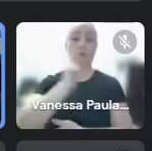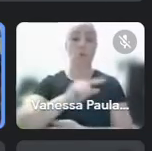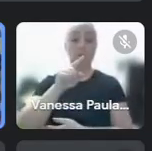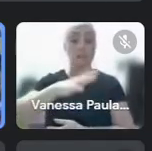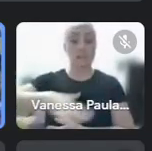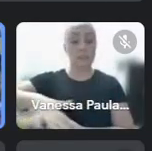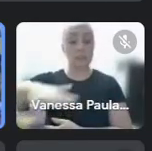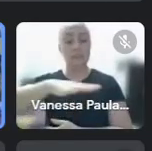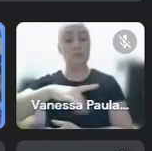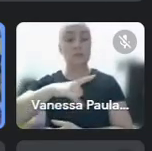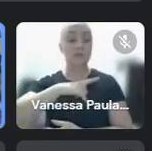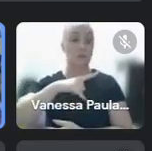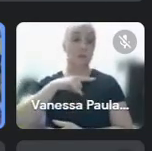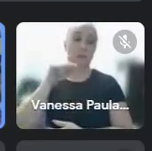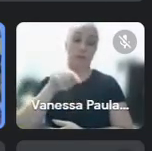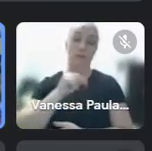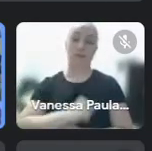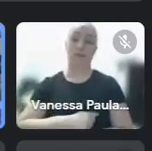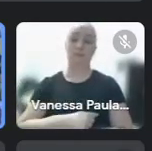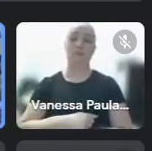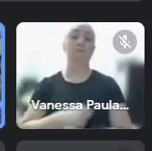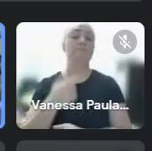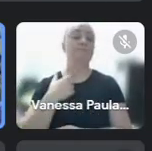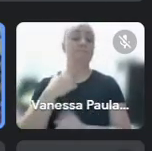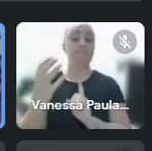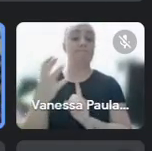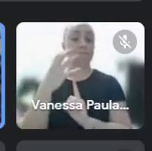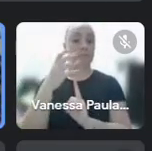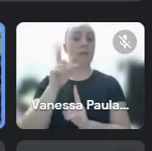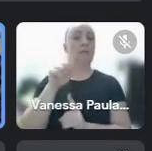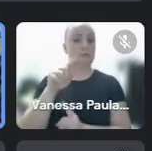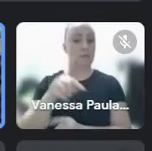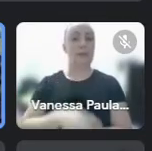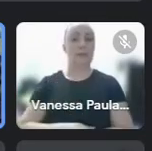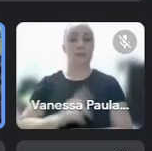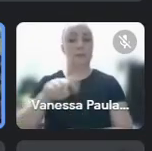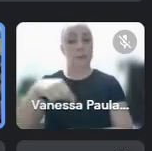que existe ali. Tão impactante que é. Próximo.